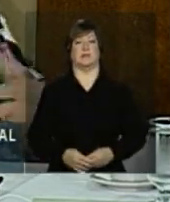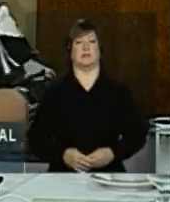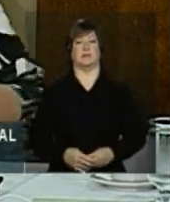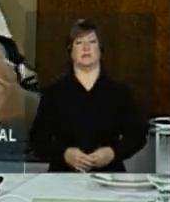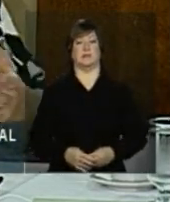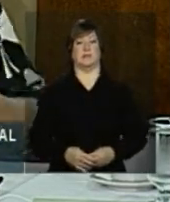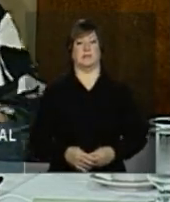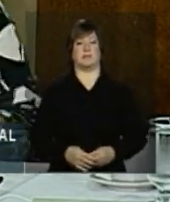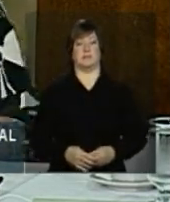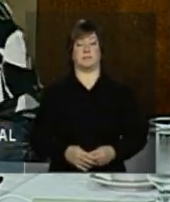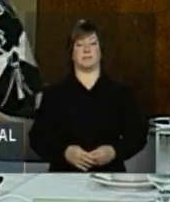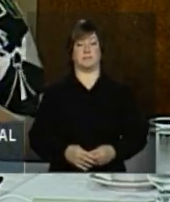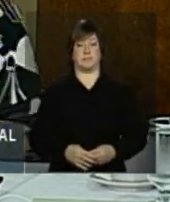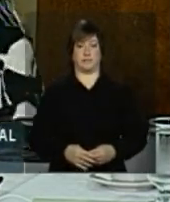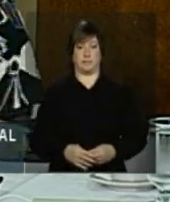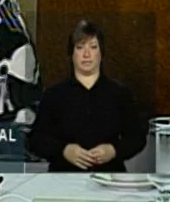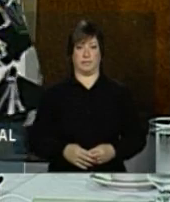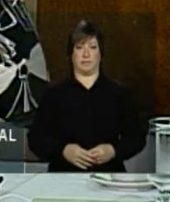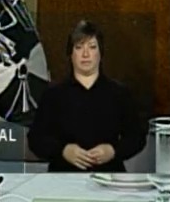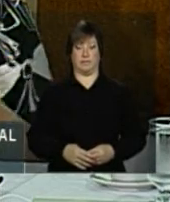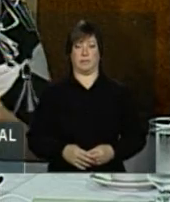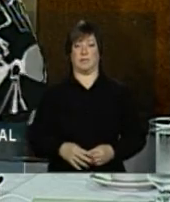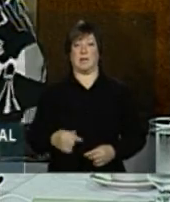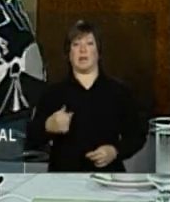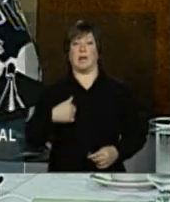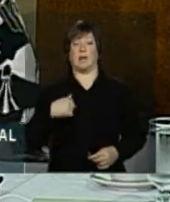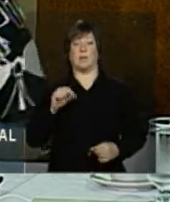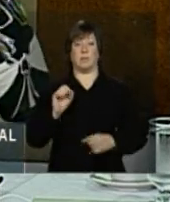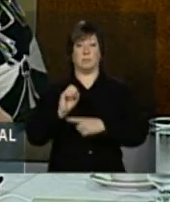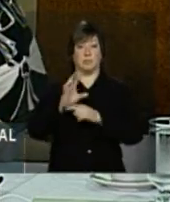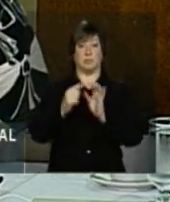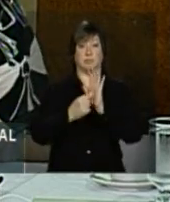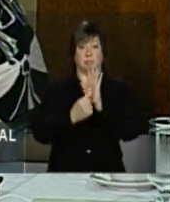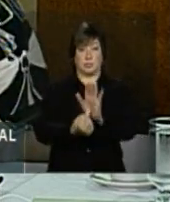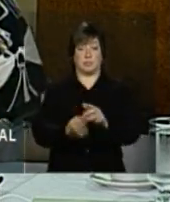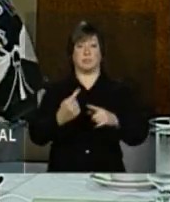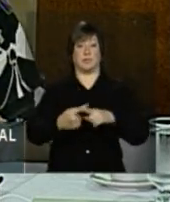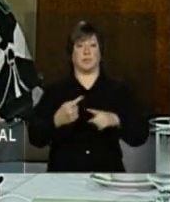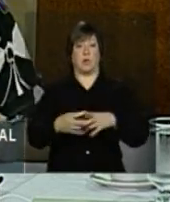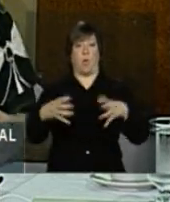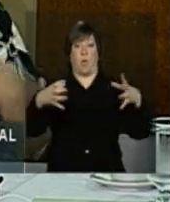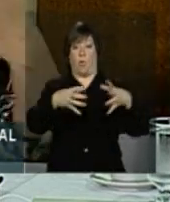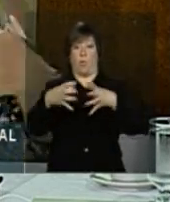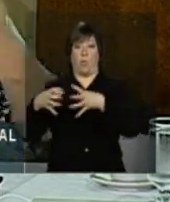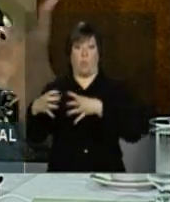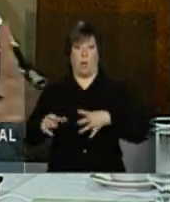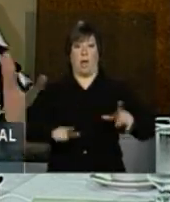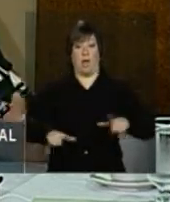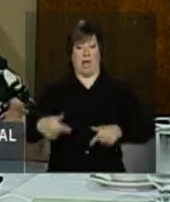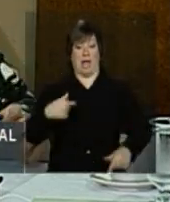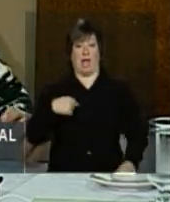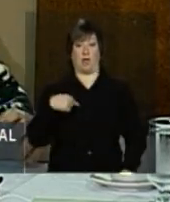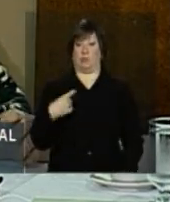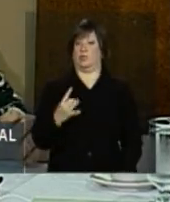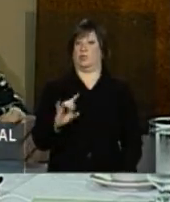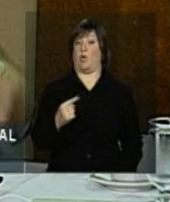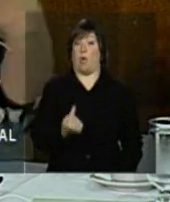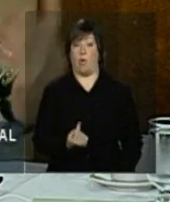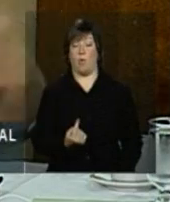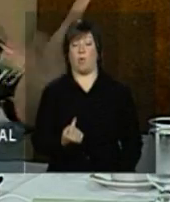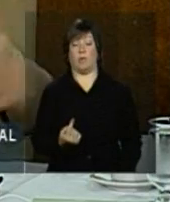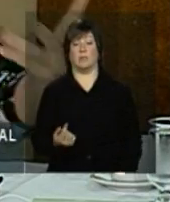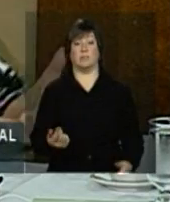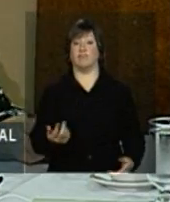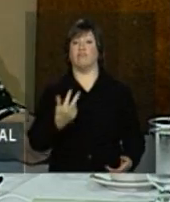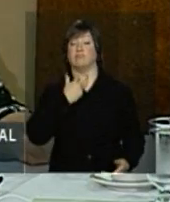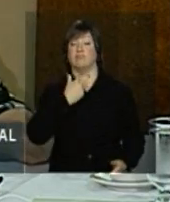essa primeiro que eu nem teria capacidade porque são é um conjunto de ações que eu e especial não não não